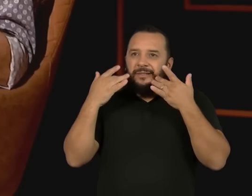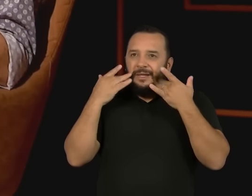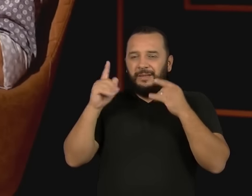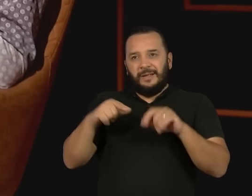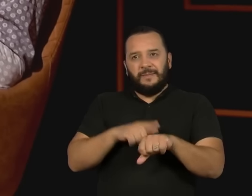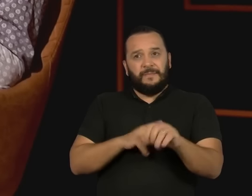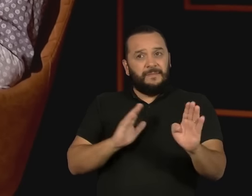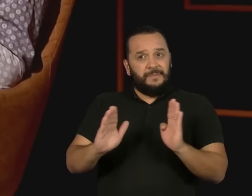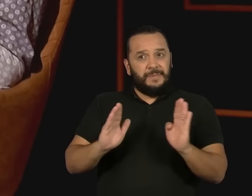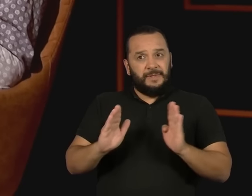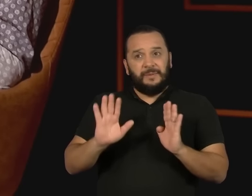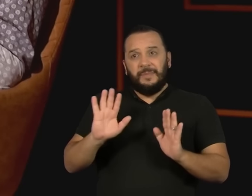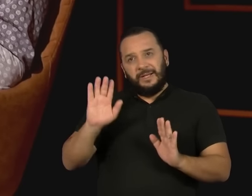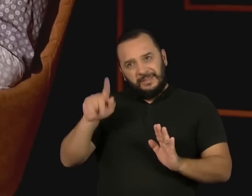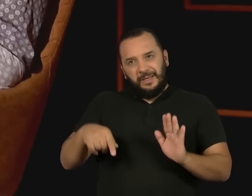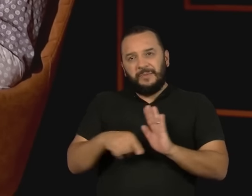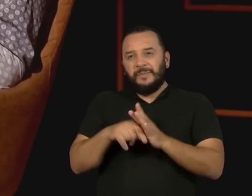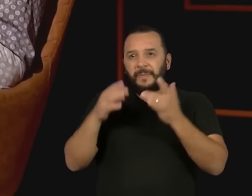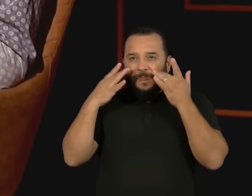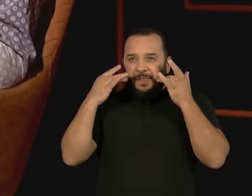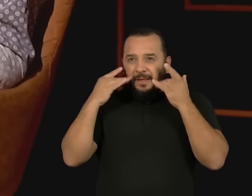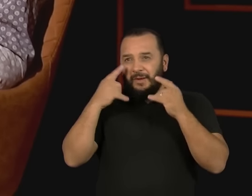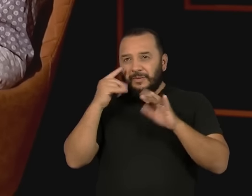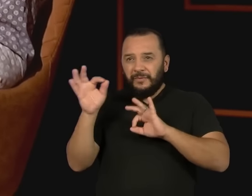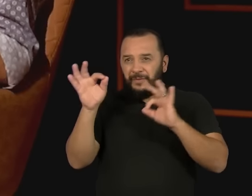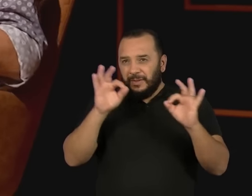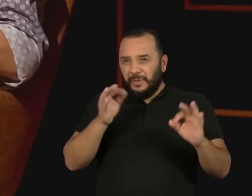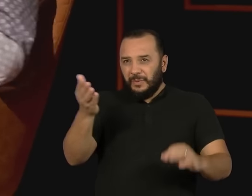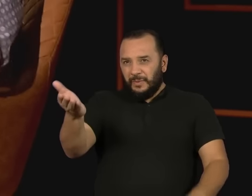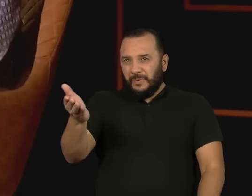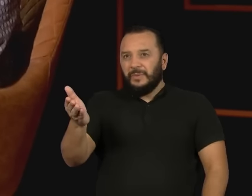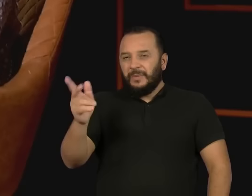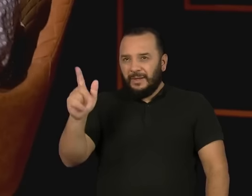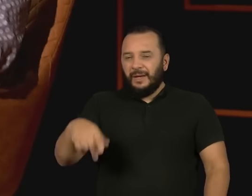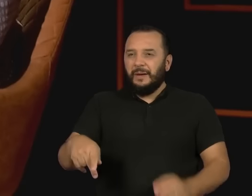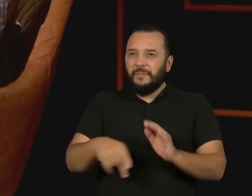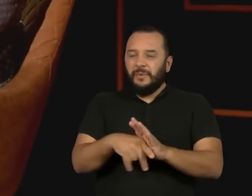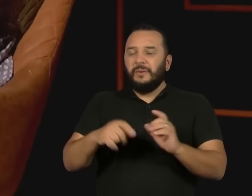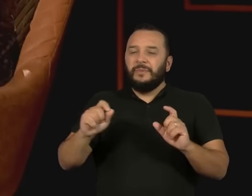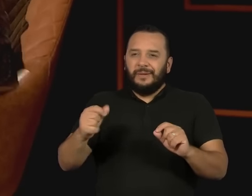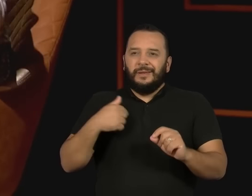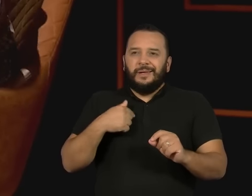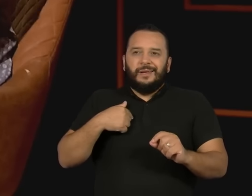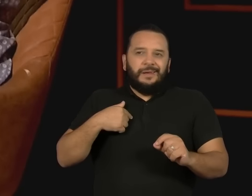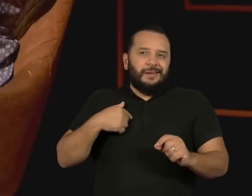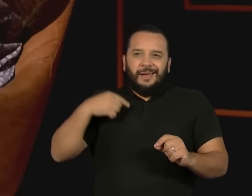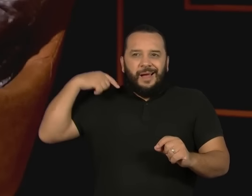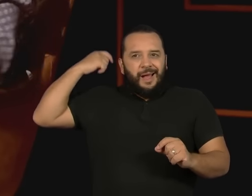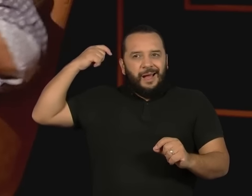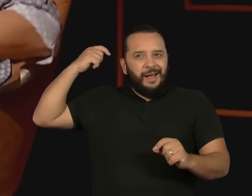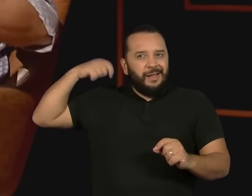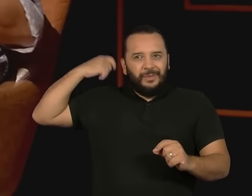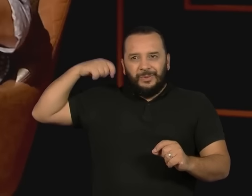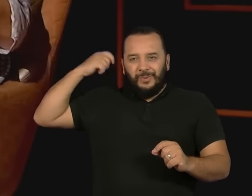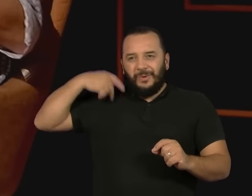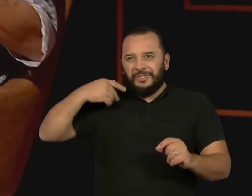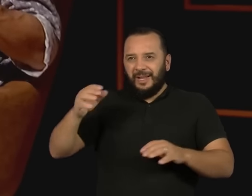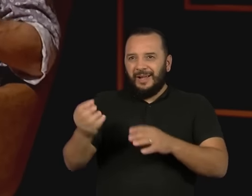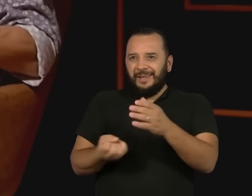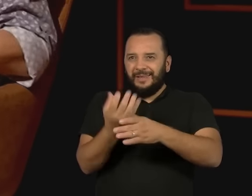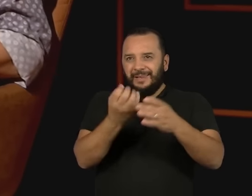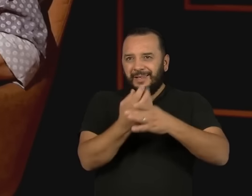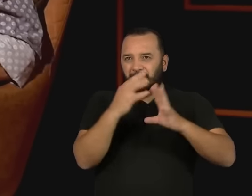épicas, mas absolutamente teatrais, como vocês puderam ver nas imagens, né? Que são os próprios atores que fazem tudo, que jogam. Então, você